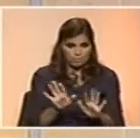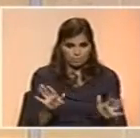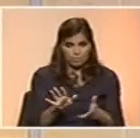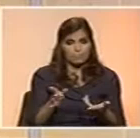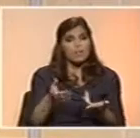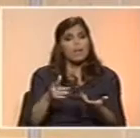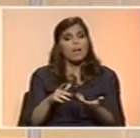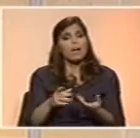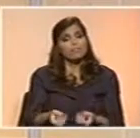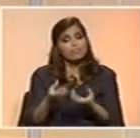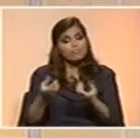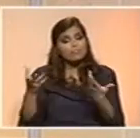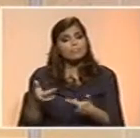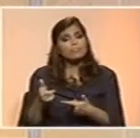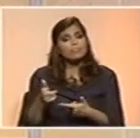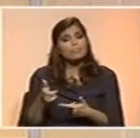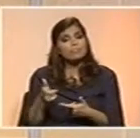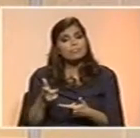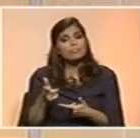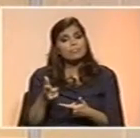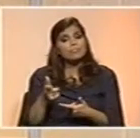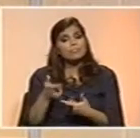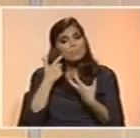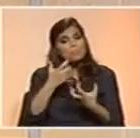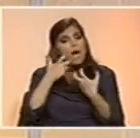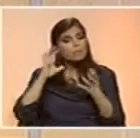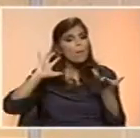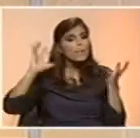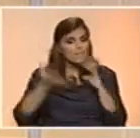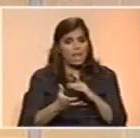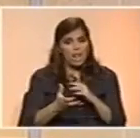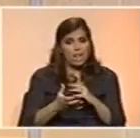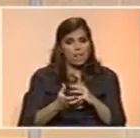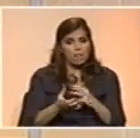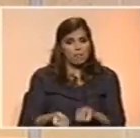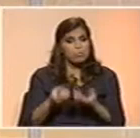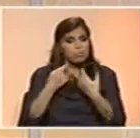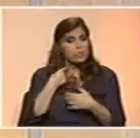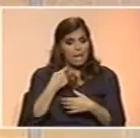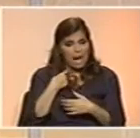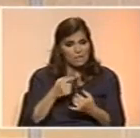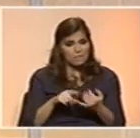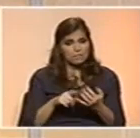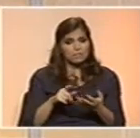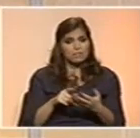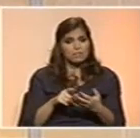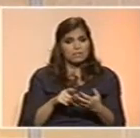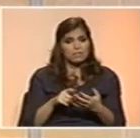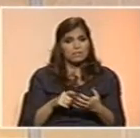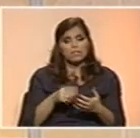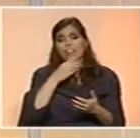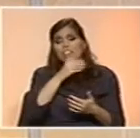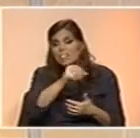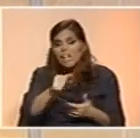a produção, o impacto ambiental da produção de carne ao nível do solo, de